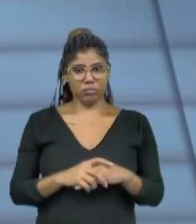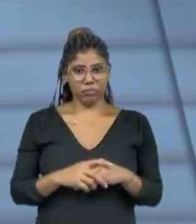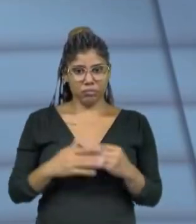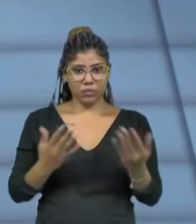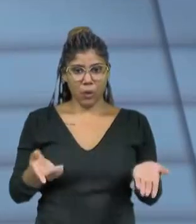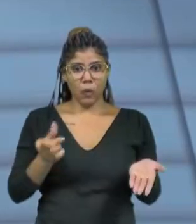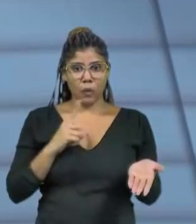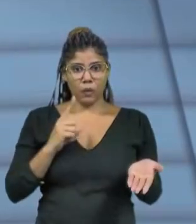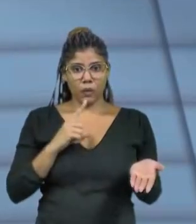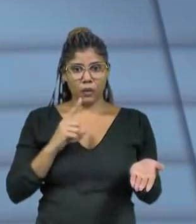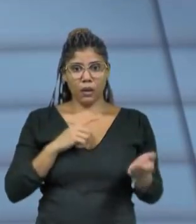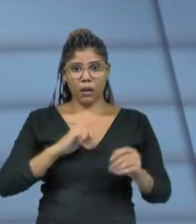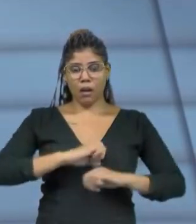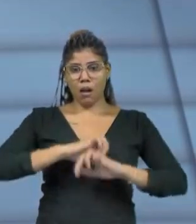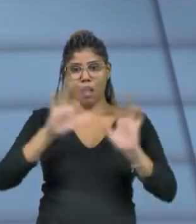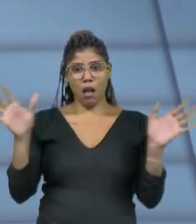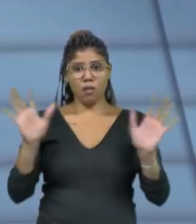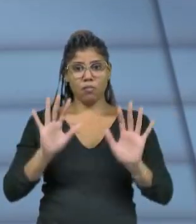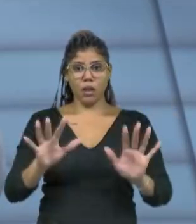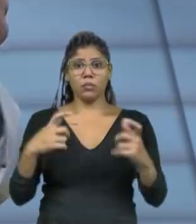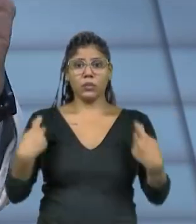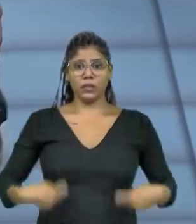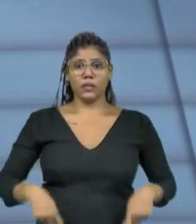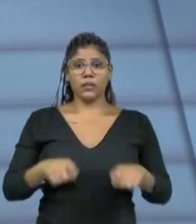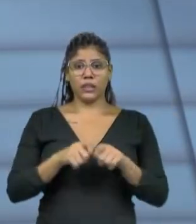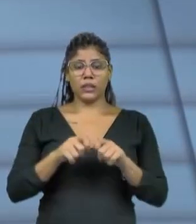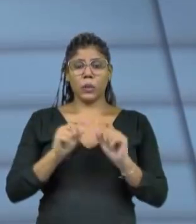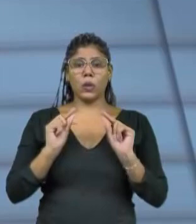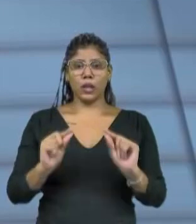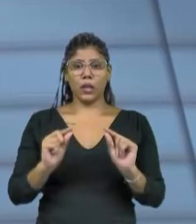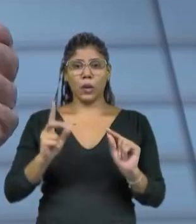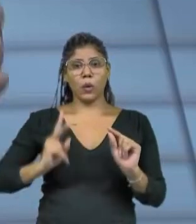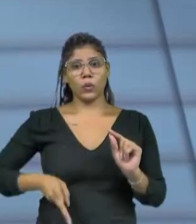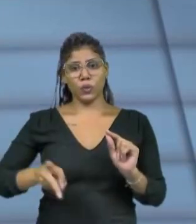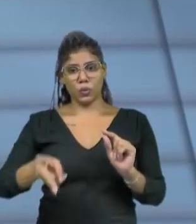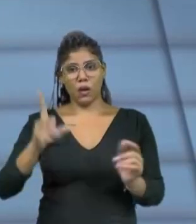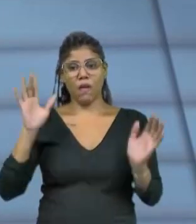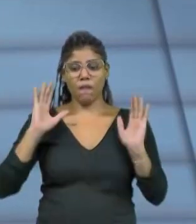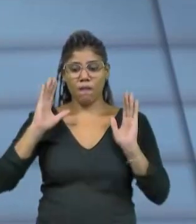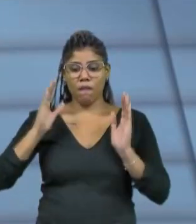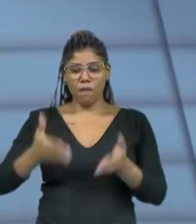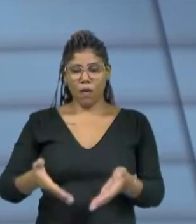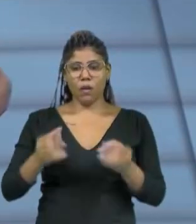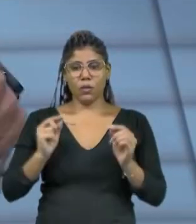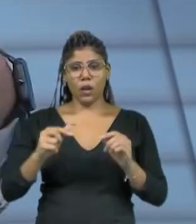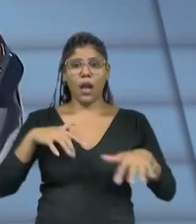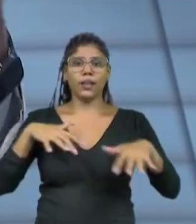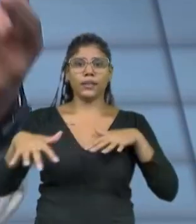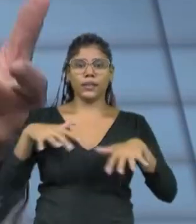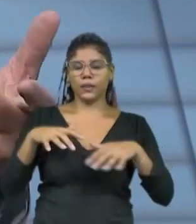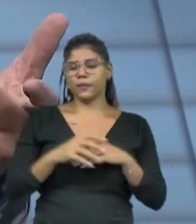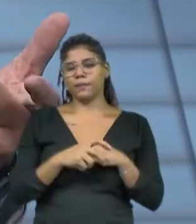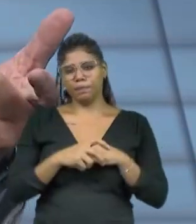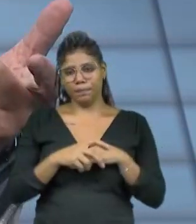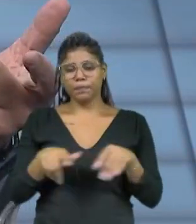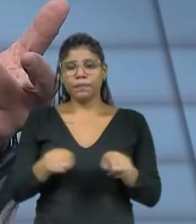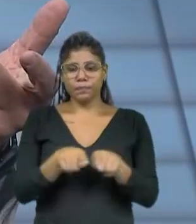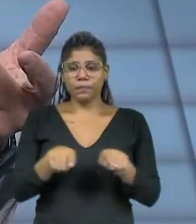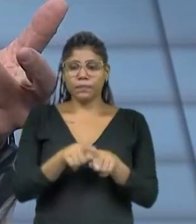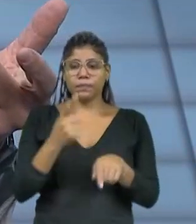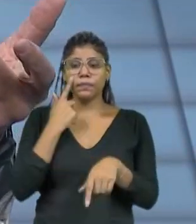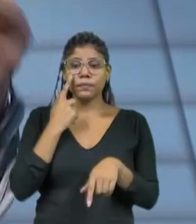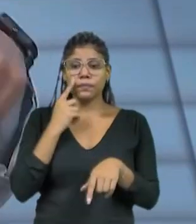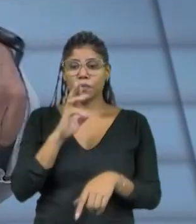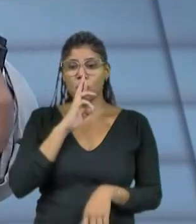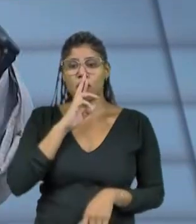tem uma lógica bem clara. Agora, o que a gente tem que fazer é continuar realmente focando as ações e mensurando os